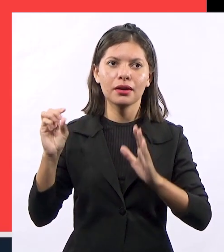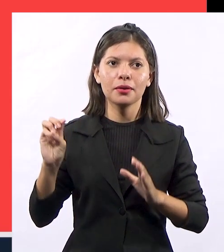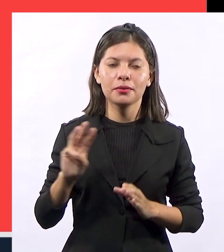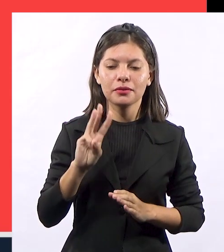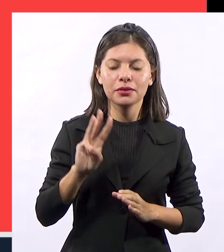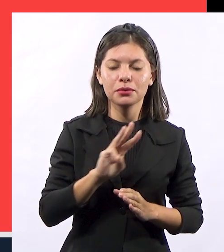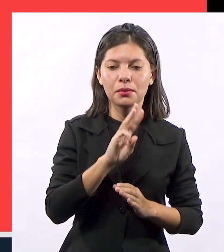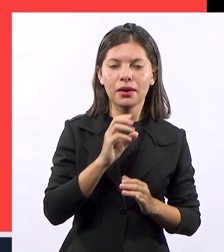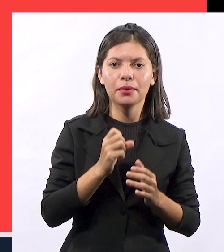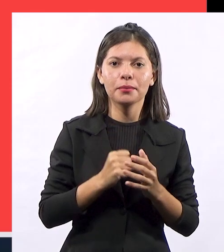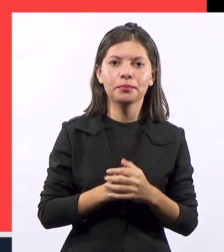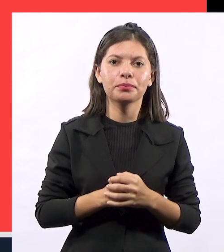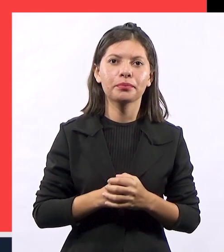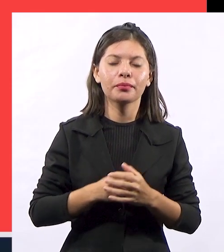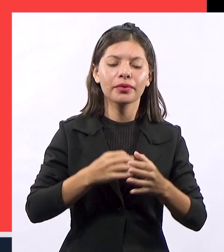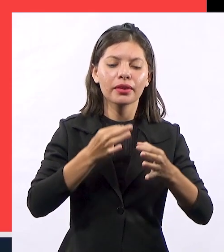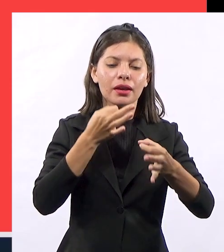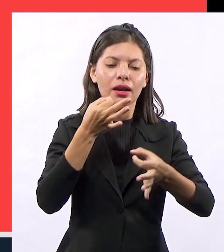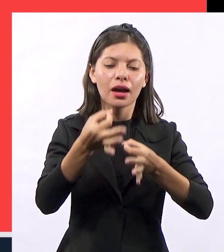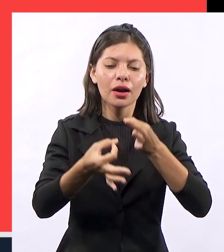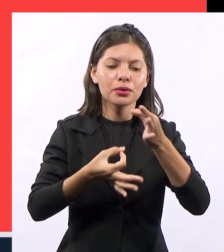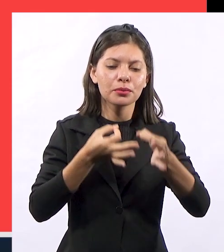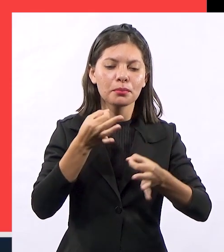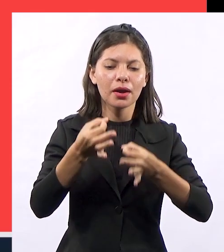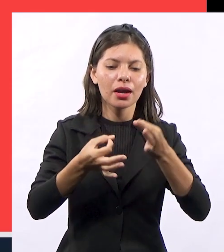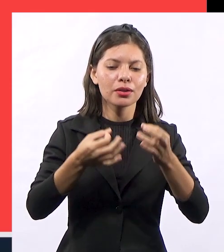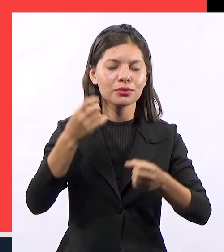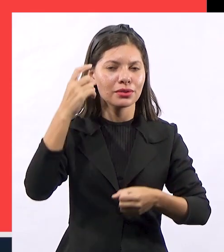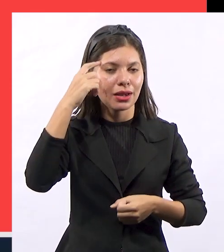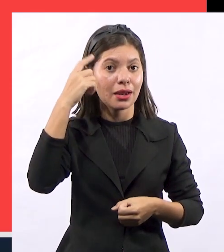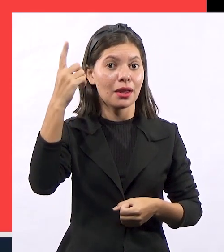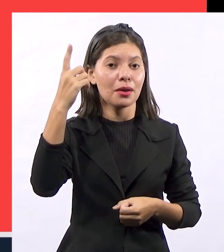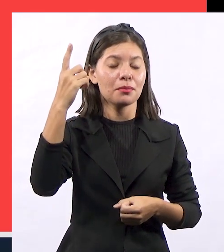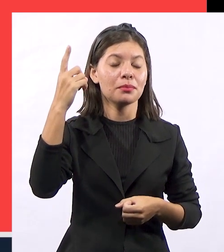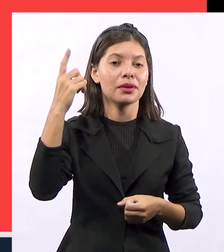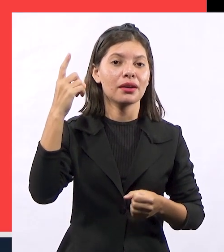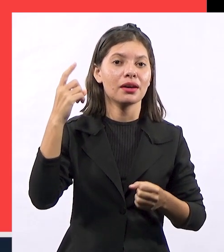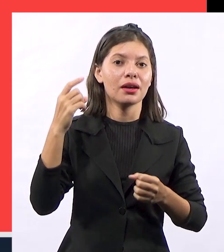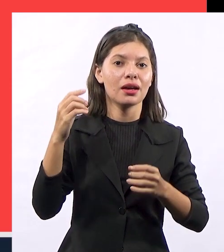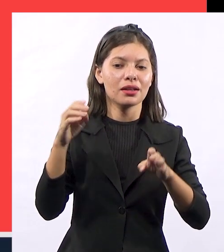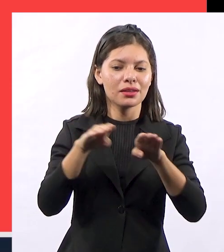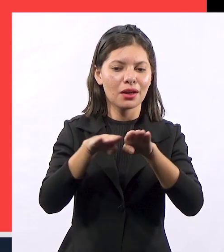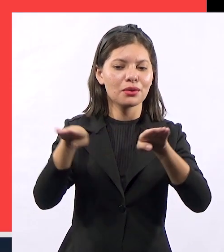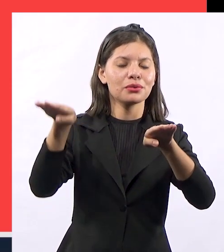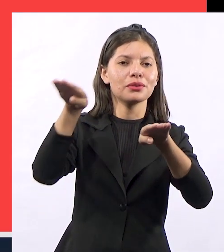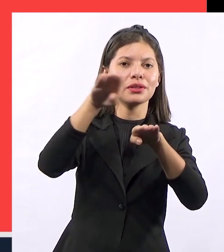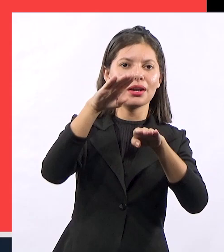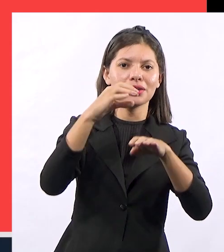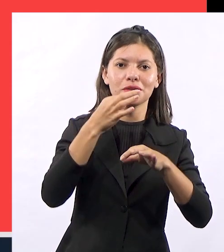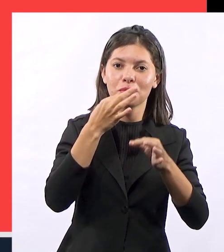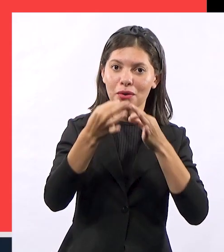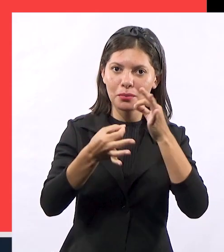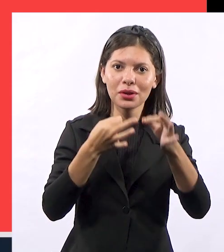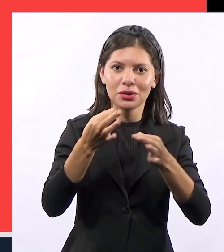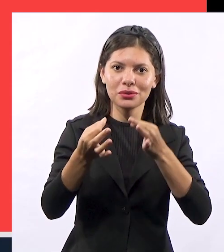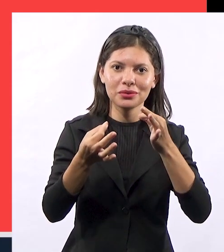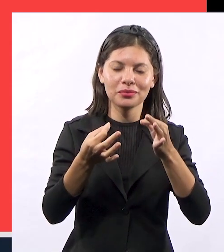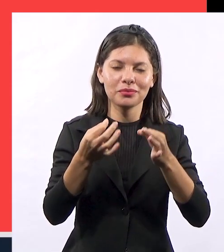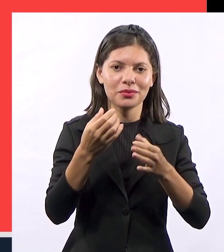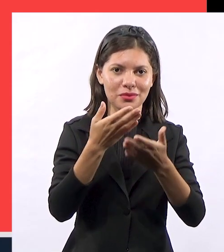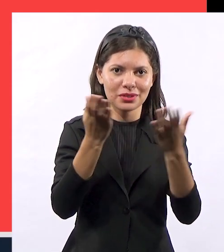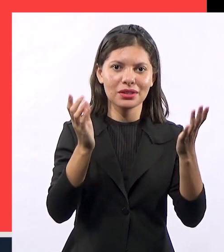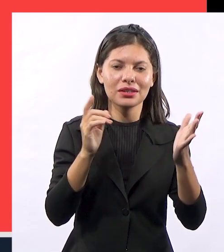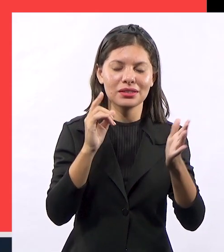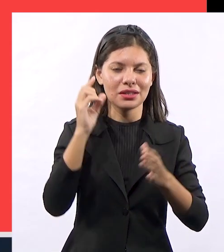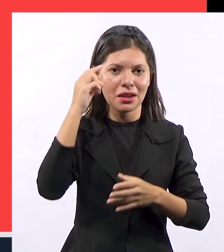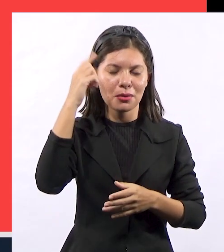vai trazer os argumentos. Lembra da autoridade do argumento? Então, a autoridade do